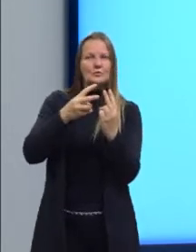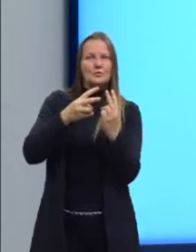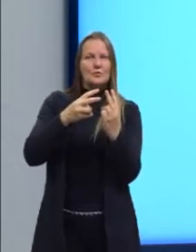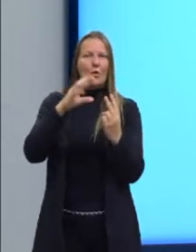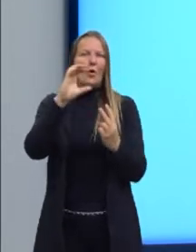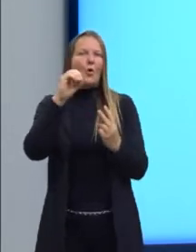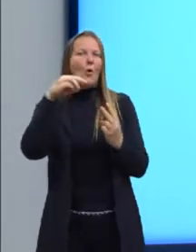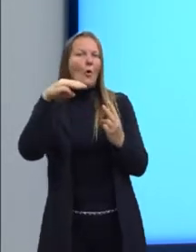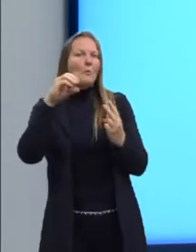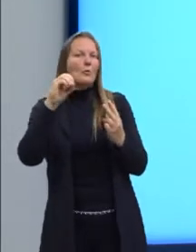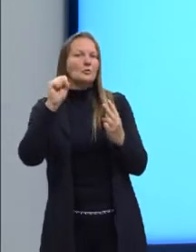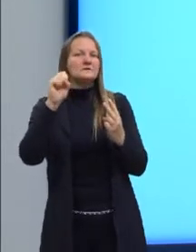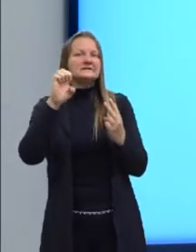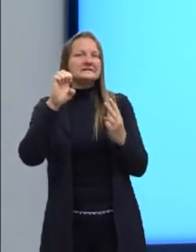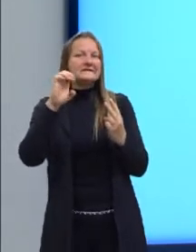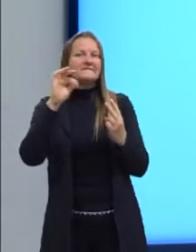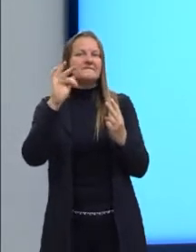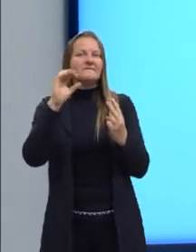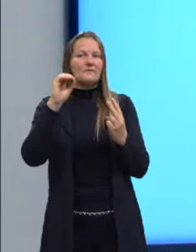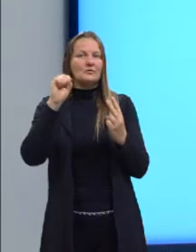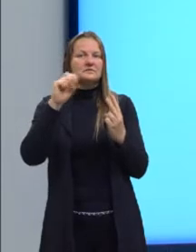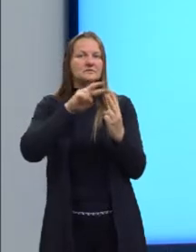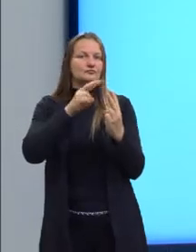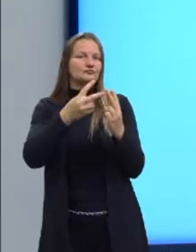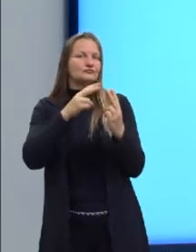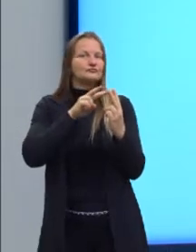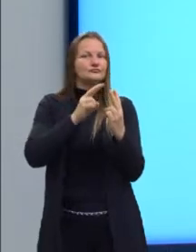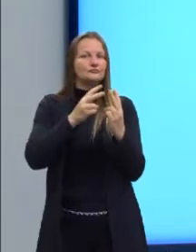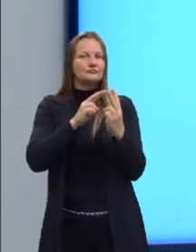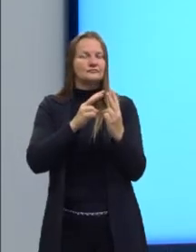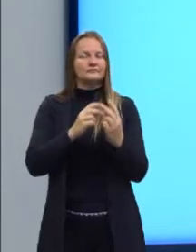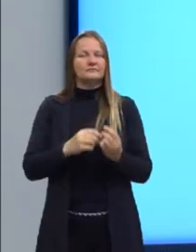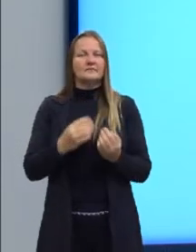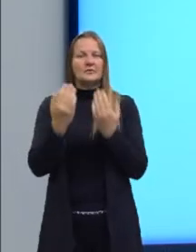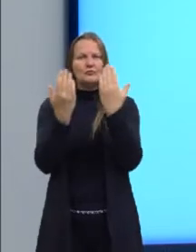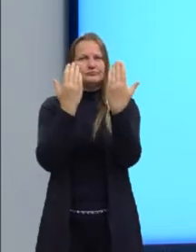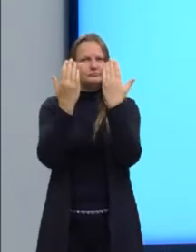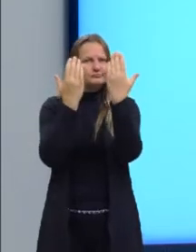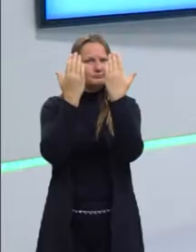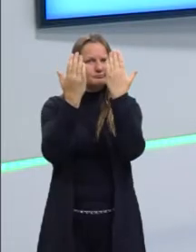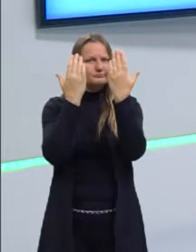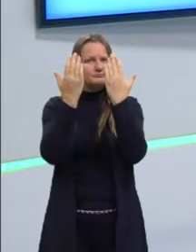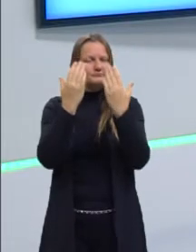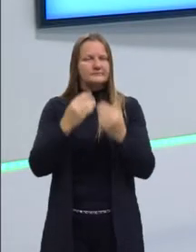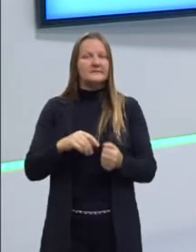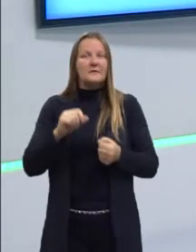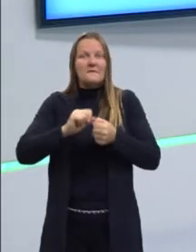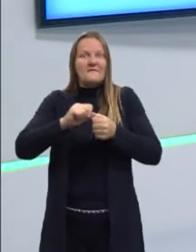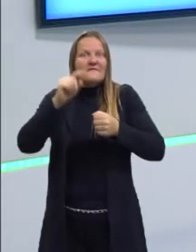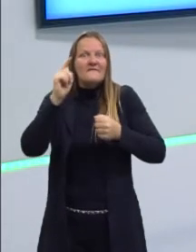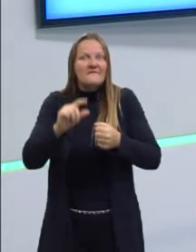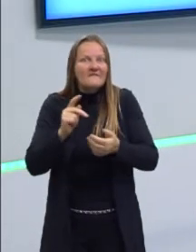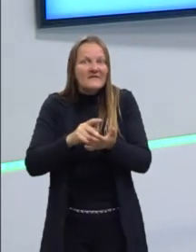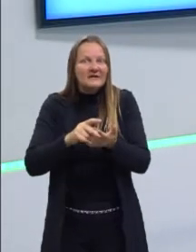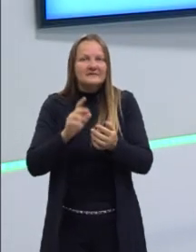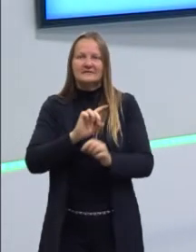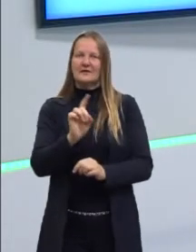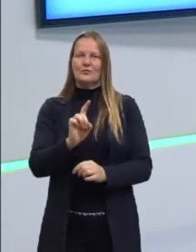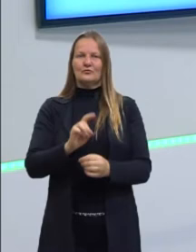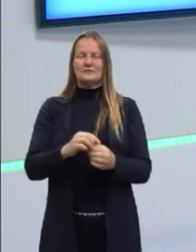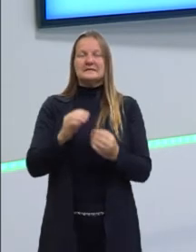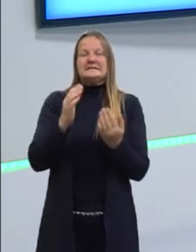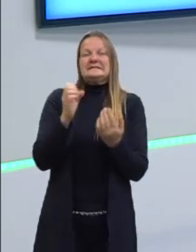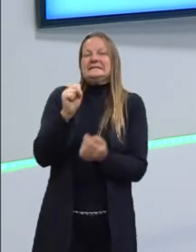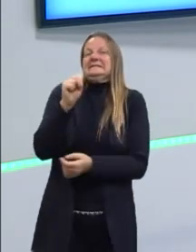fosse ele está nos dizendo que aquilo não é na então ao no